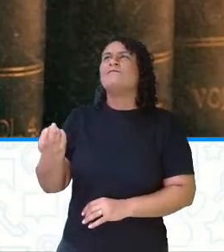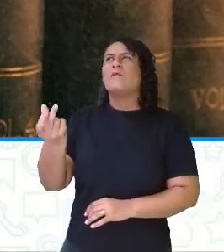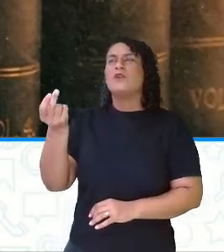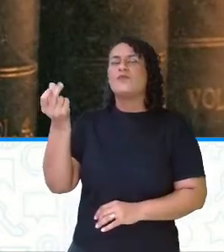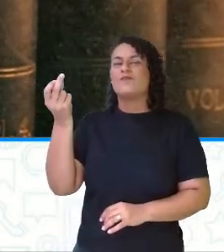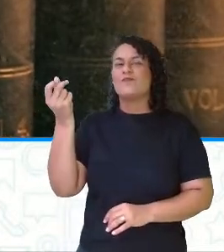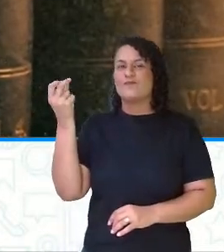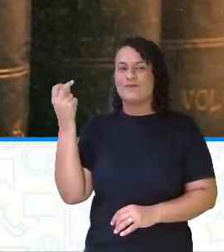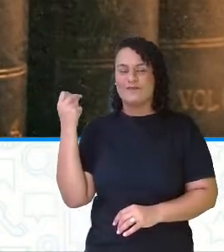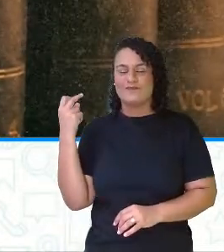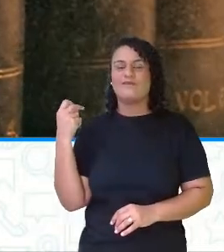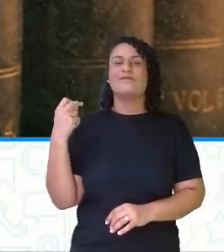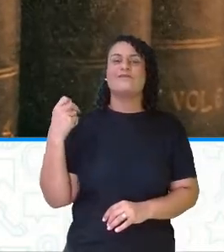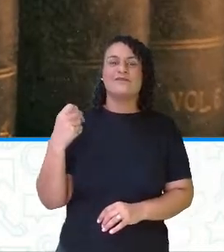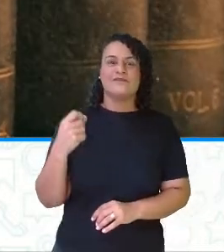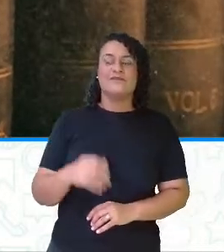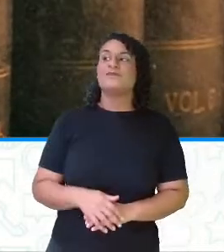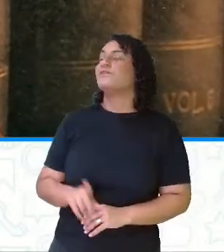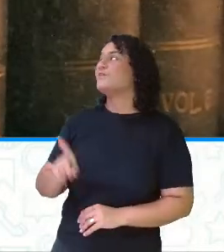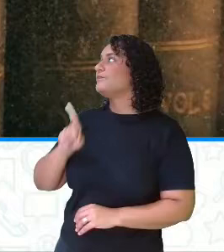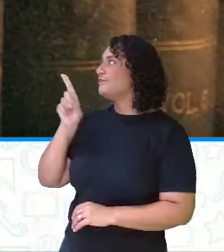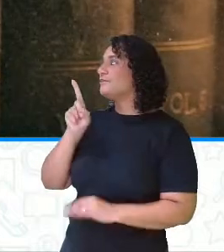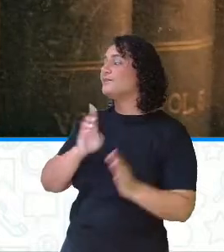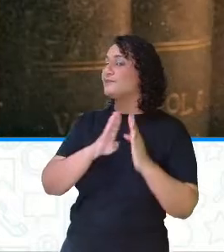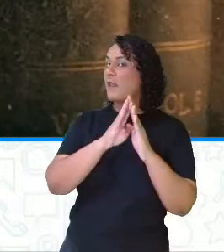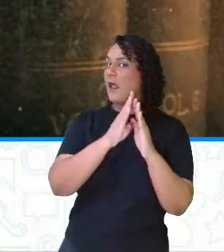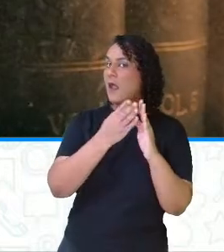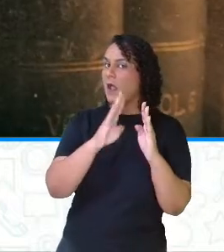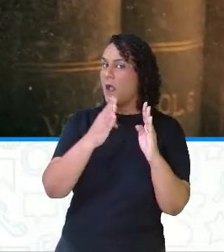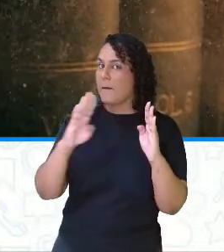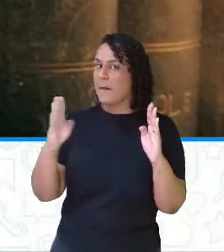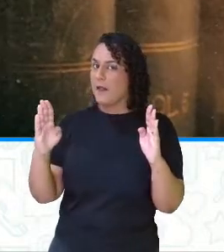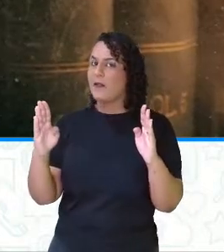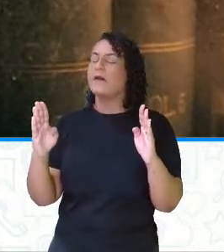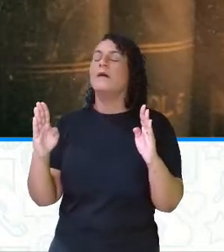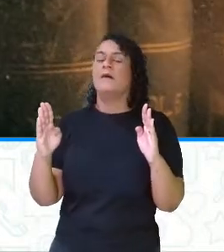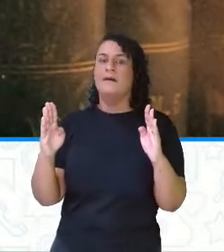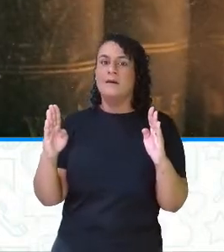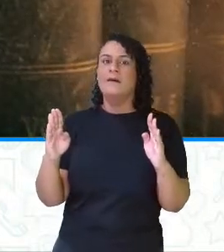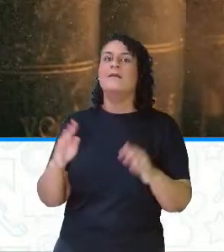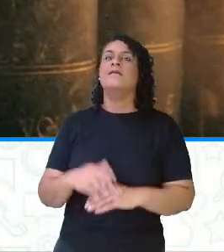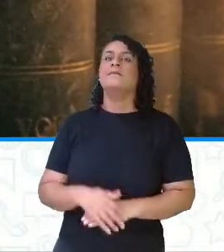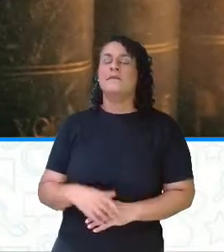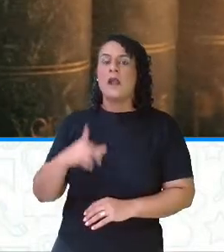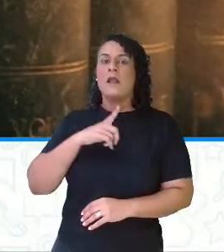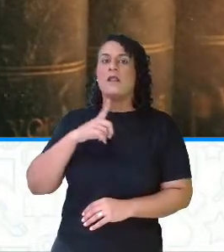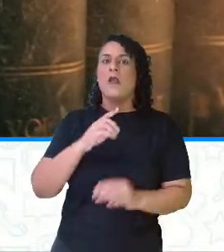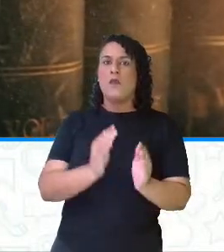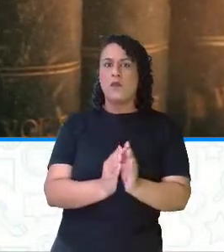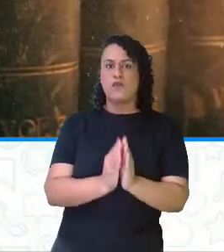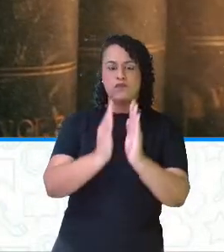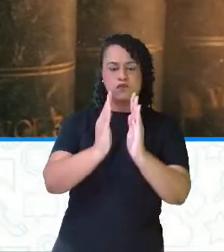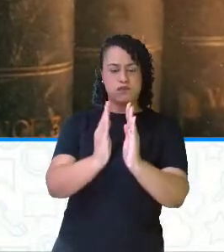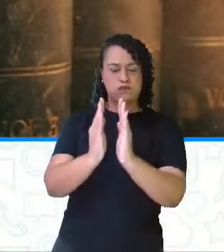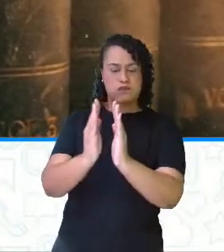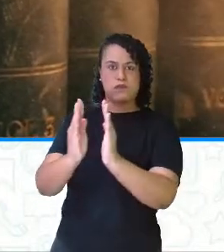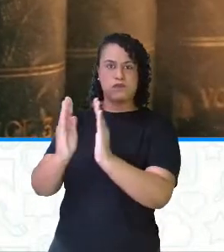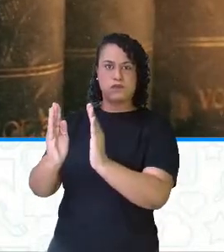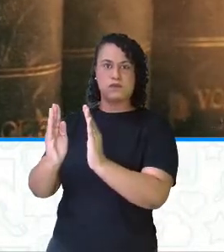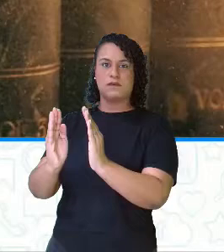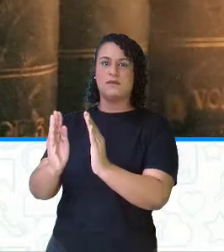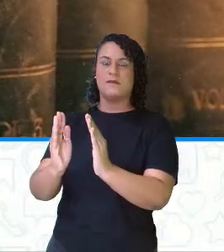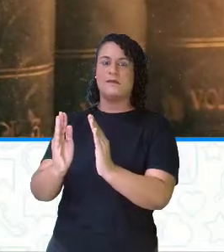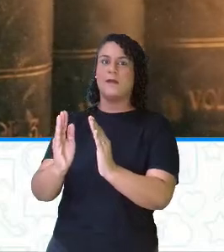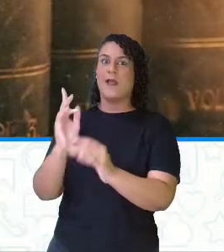Antigamente, gente, esta biblioteca que a gente falou aqui, com as enciclopédias, era a nossa